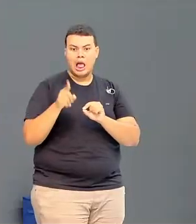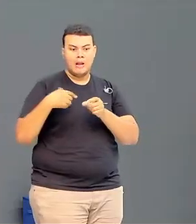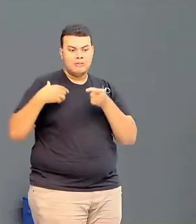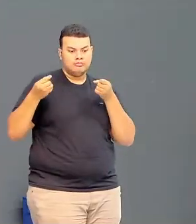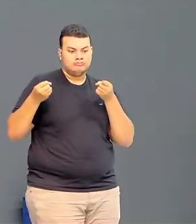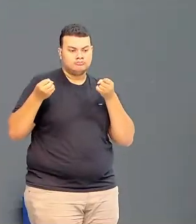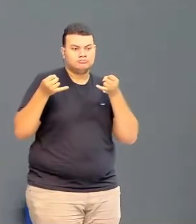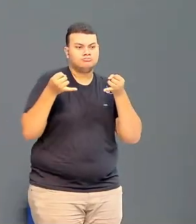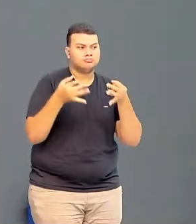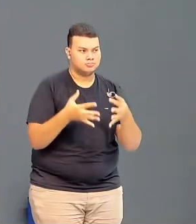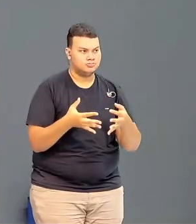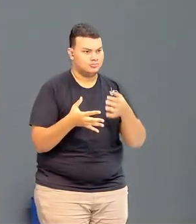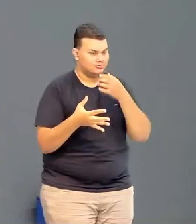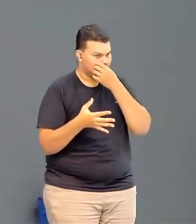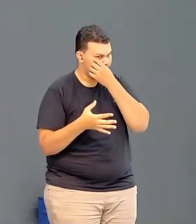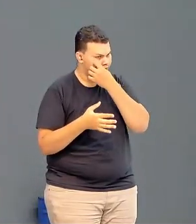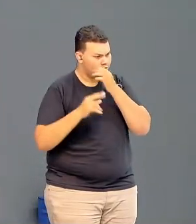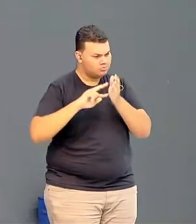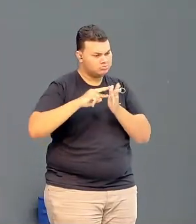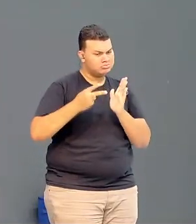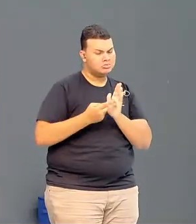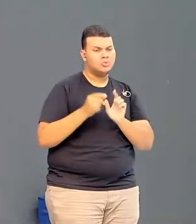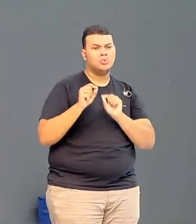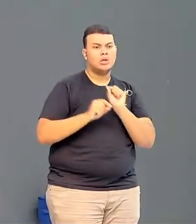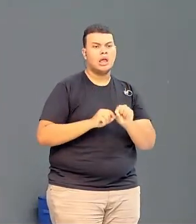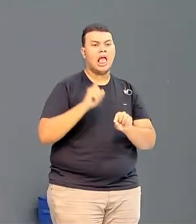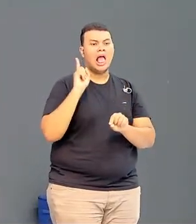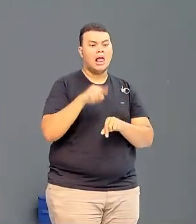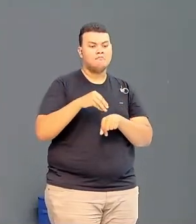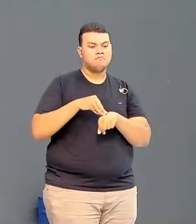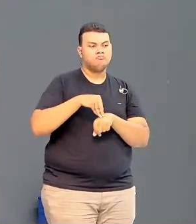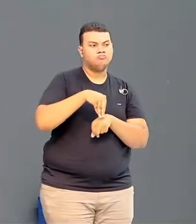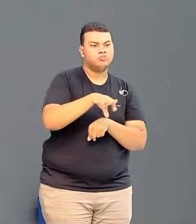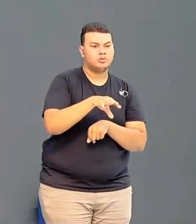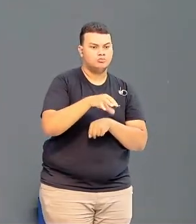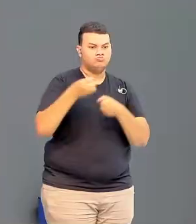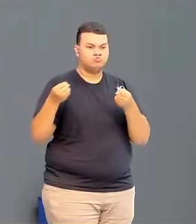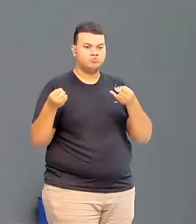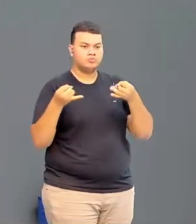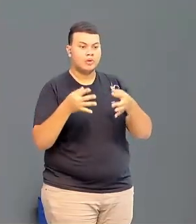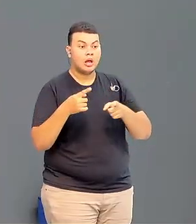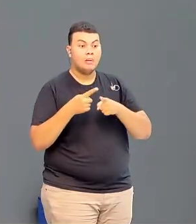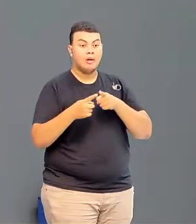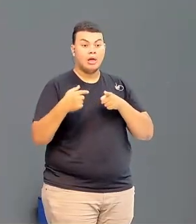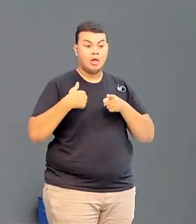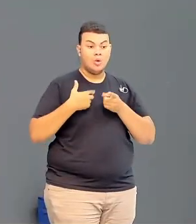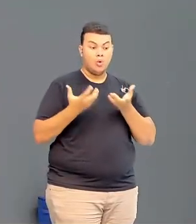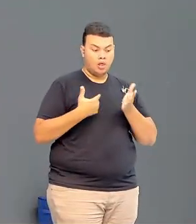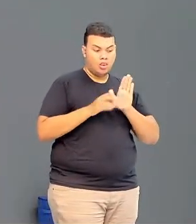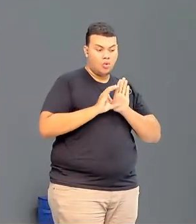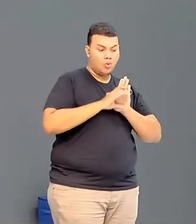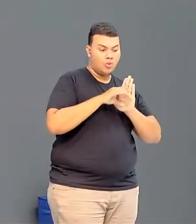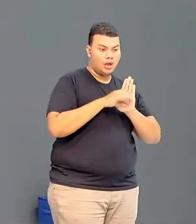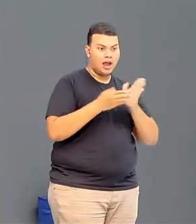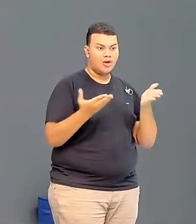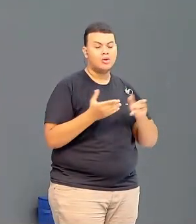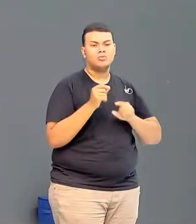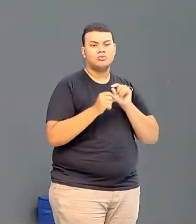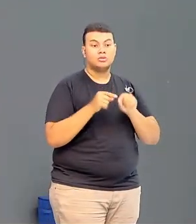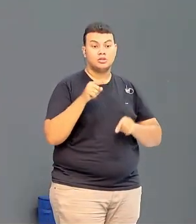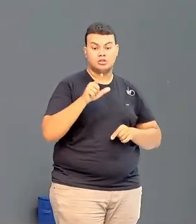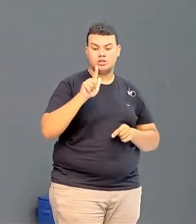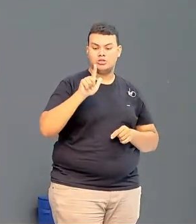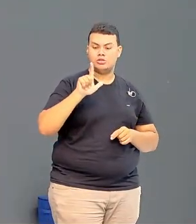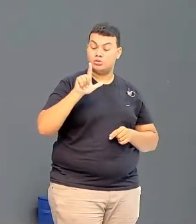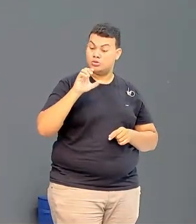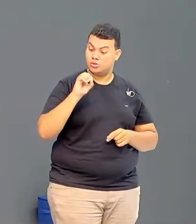declaração. O que é um logismo? É uma declaração. Mas eu gosto desse conceito agora.